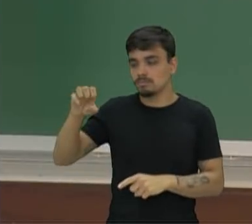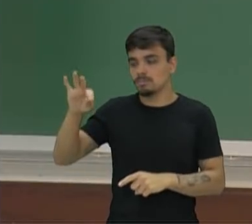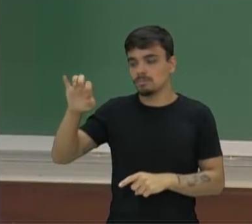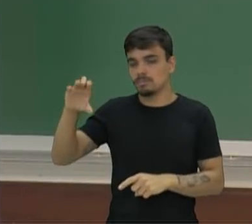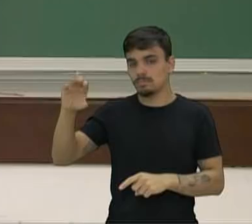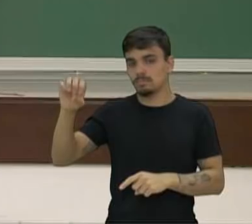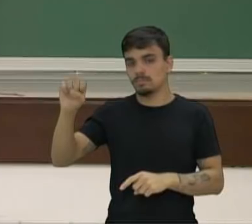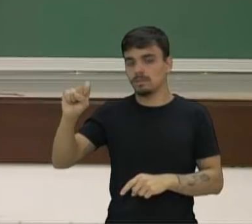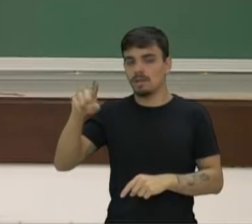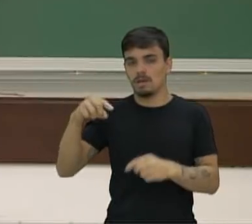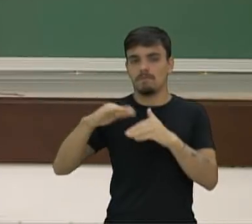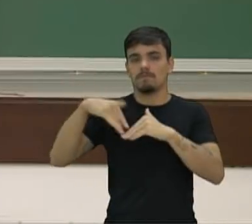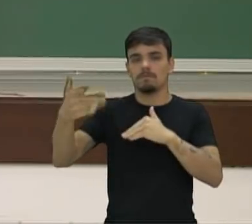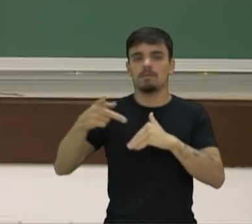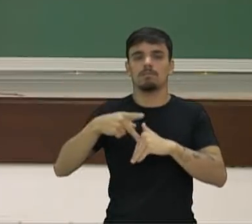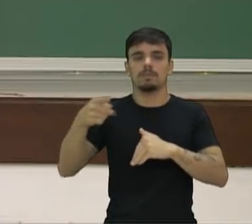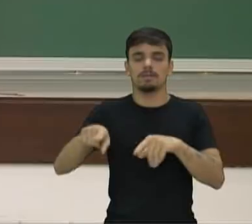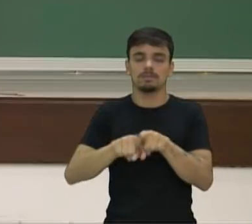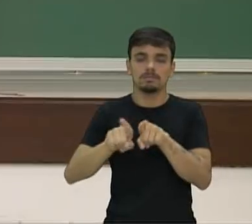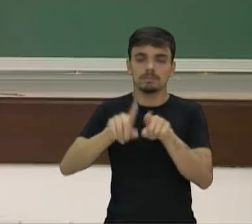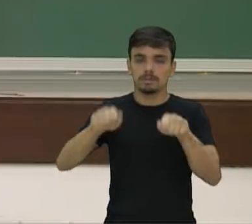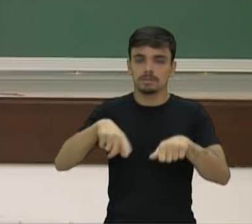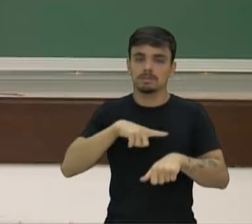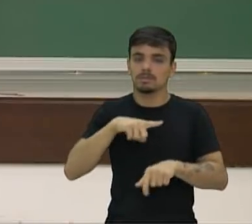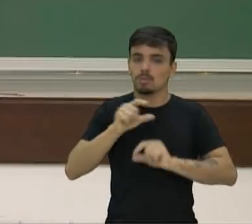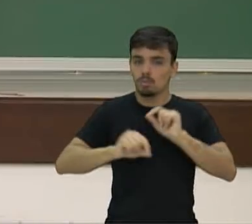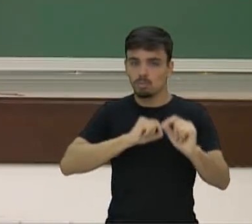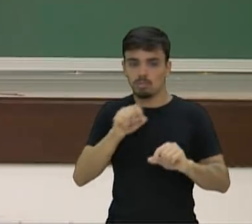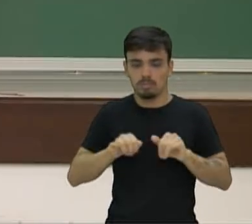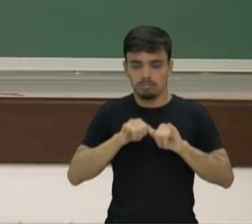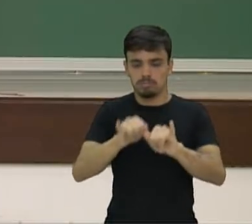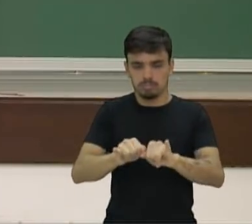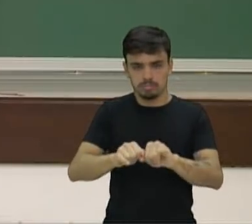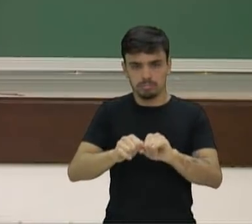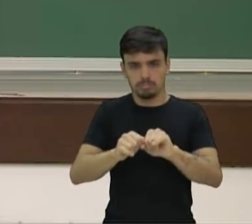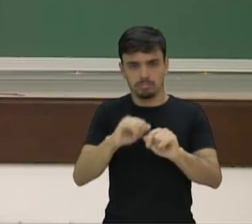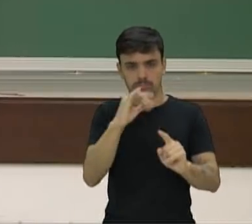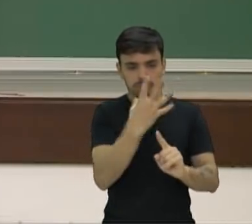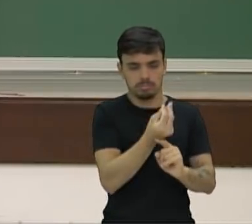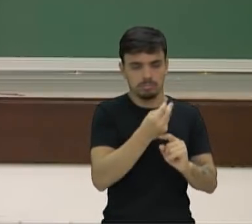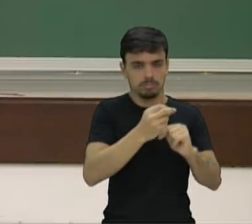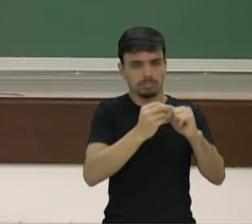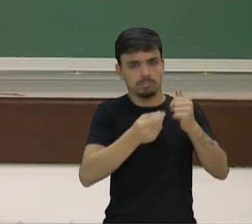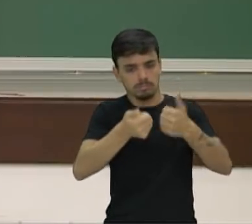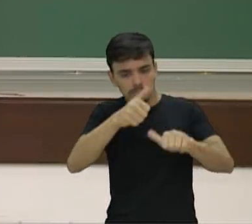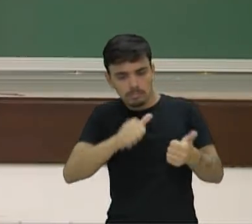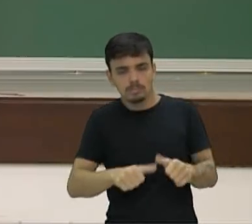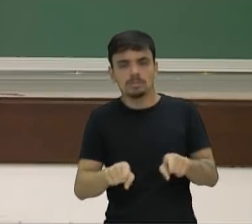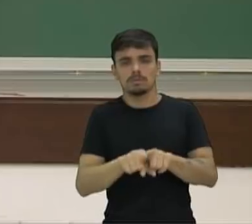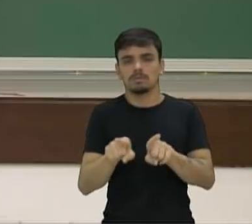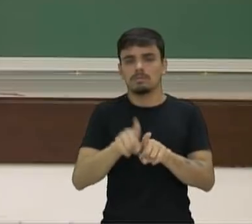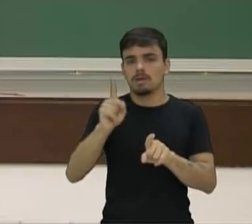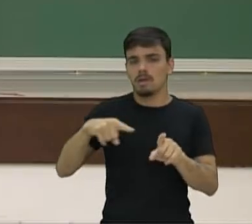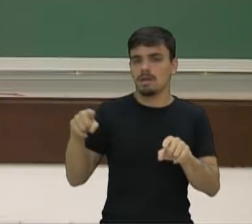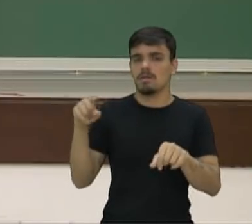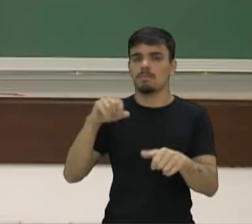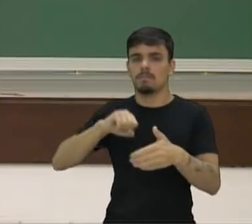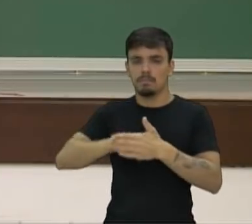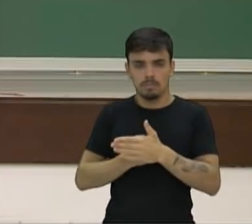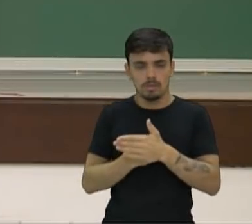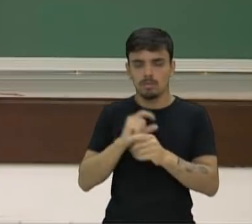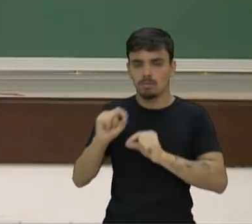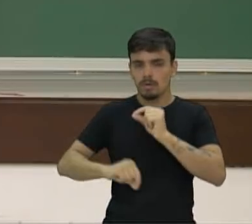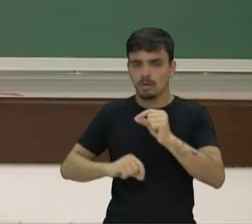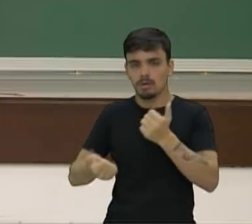estrangeiros e podiam ser apenas, ou também, comerciantes e artesãos, mas eram proibidos de possuírem terras dentro da cidade